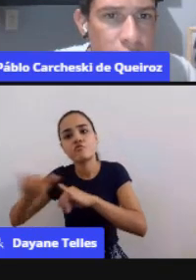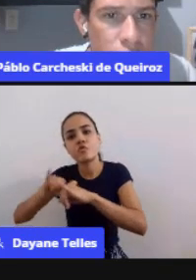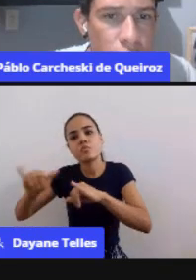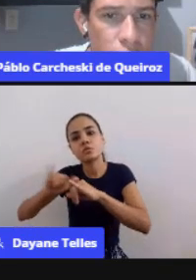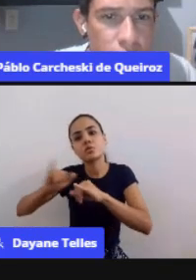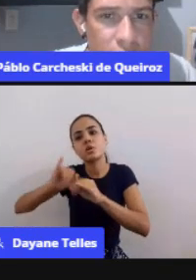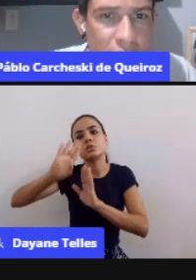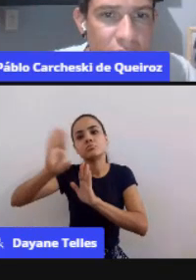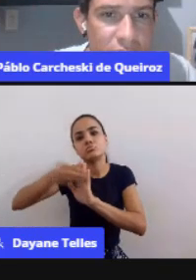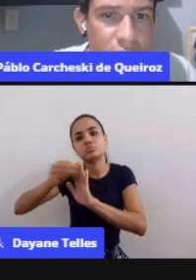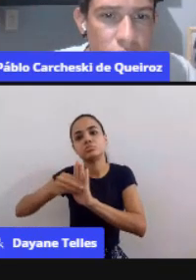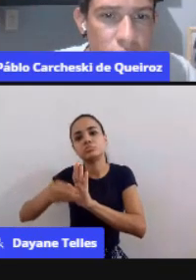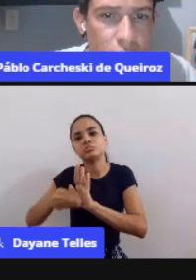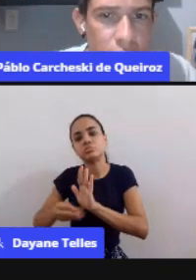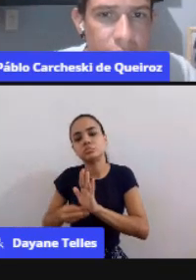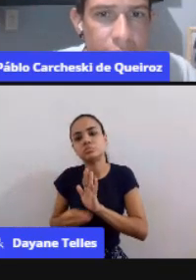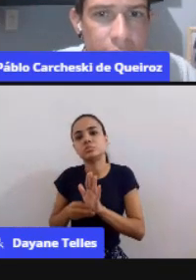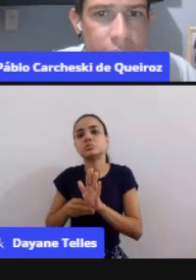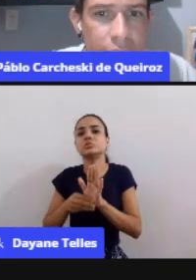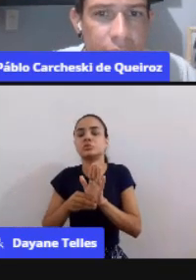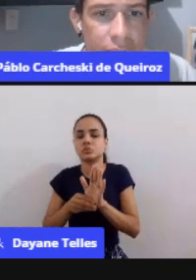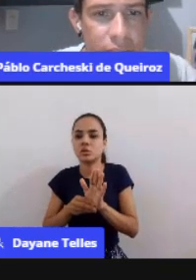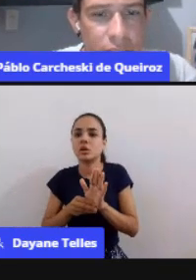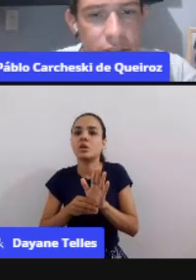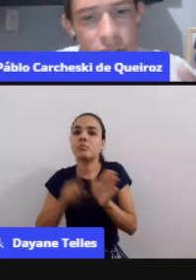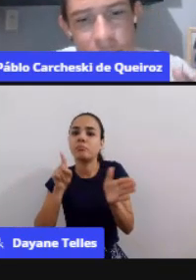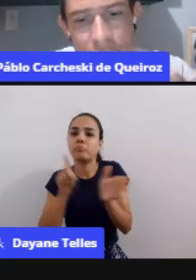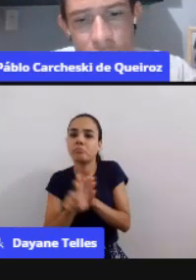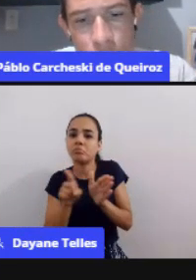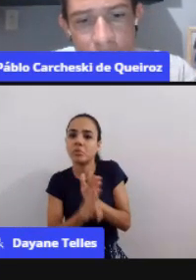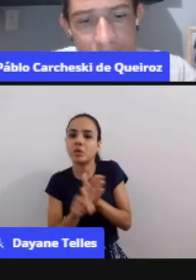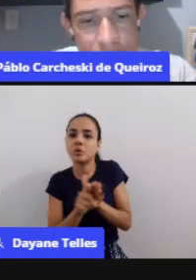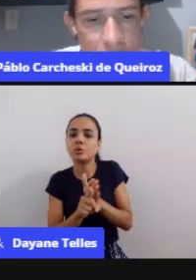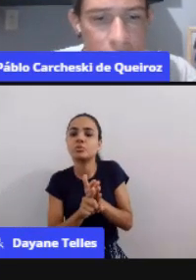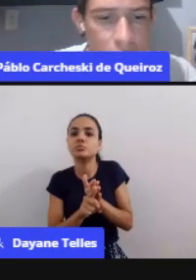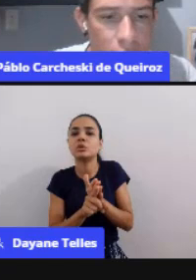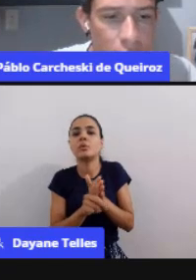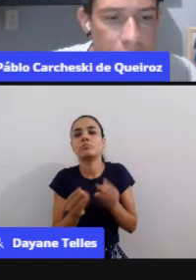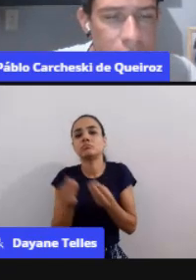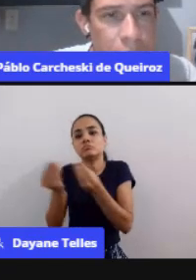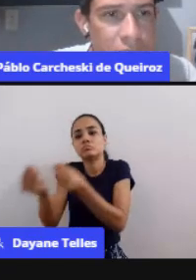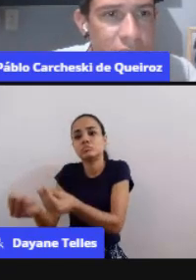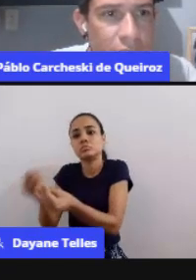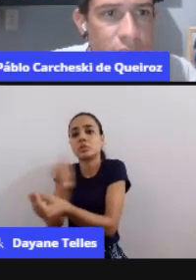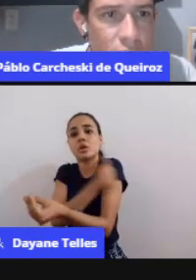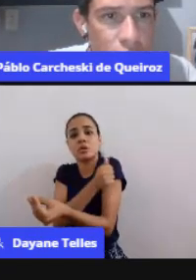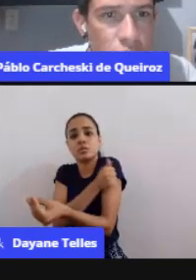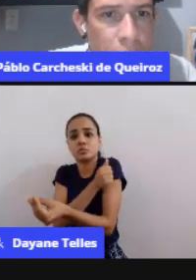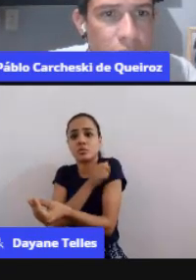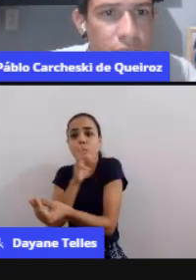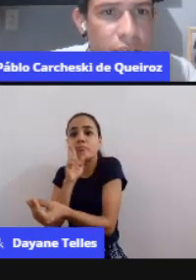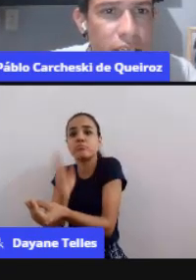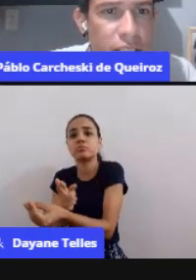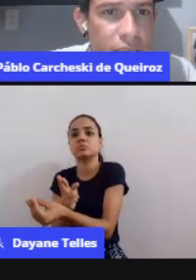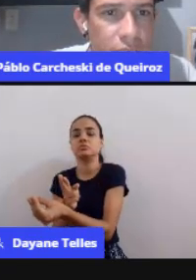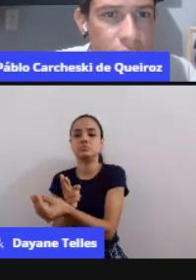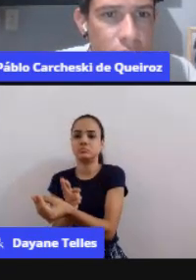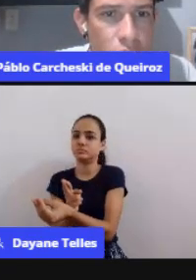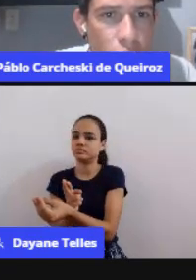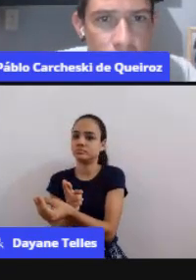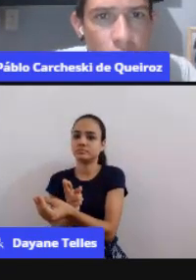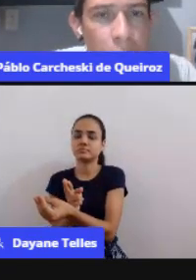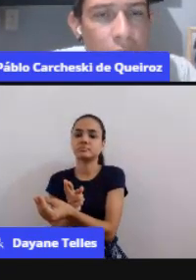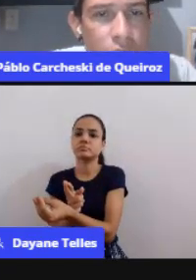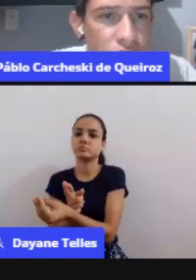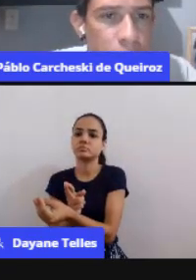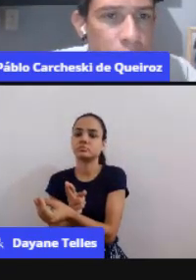estar respondendo. Então, você está trazendo, né, essa questão da densidade demográfica, né, para ser pensado ali no bairro dele, né?